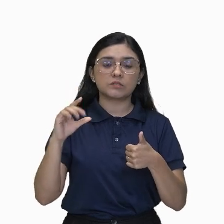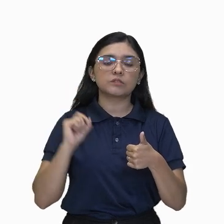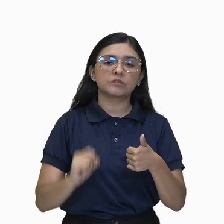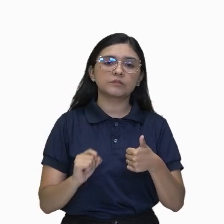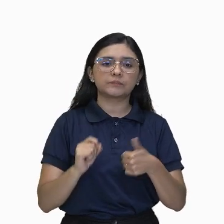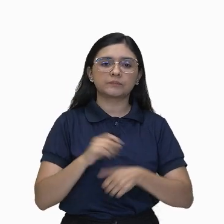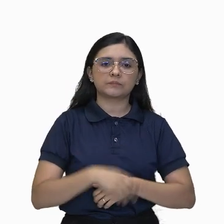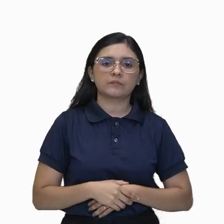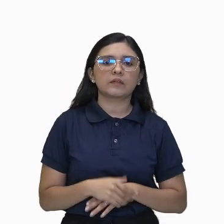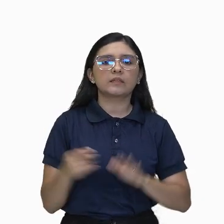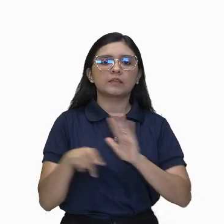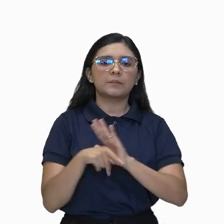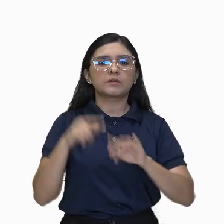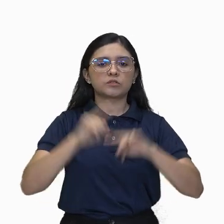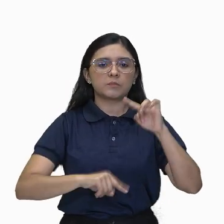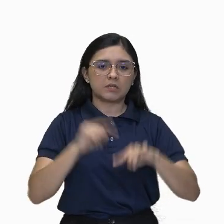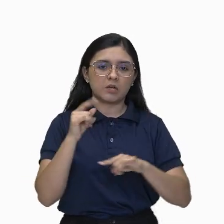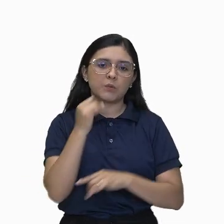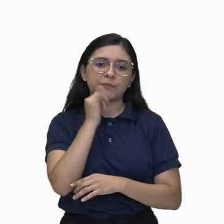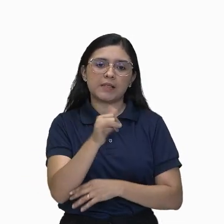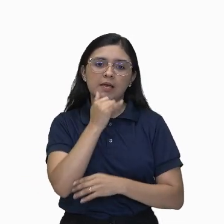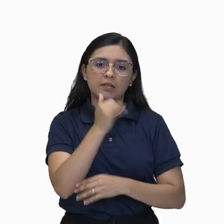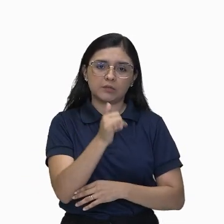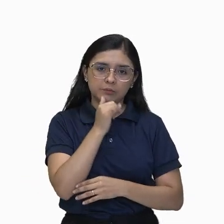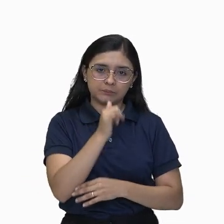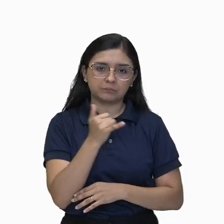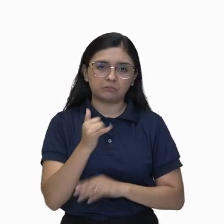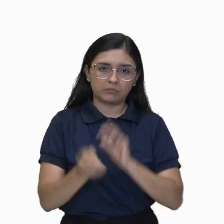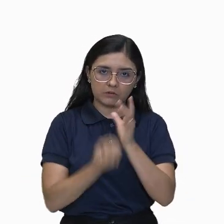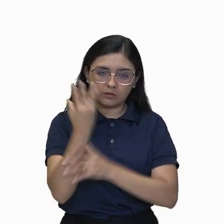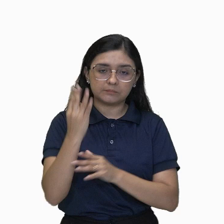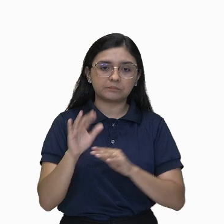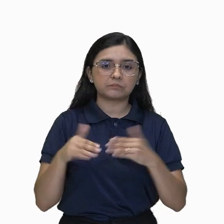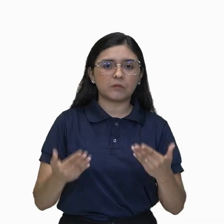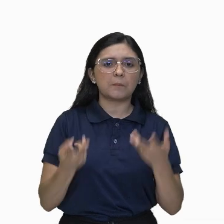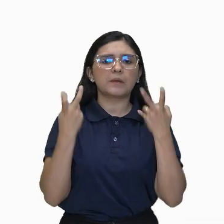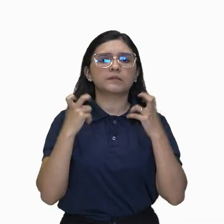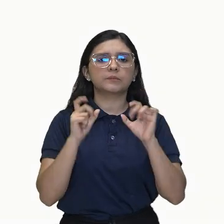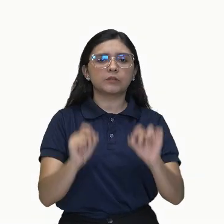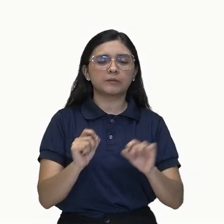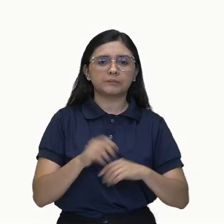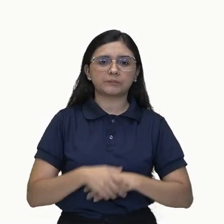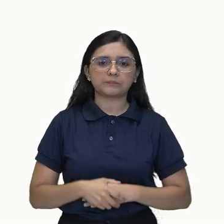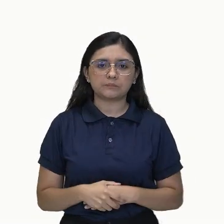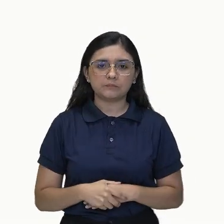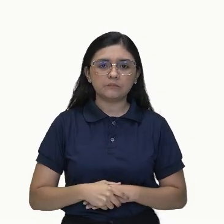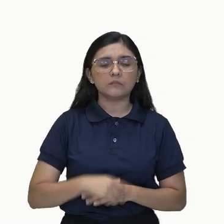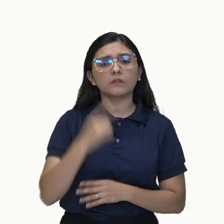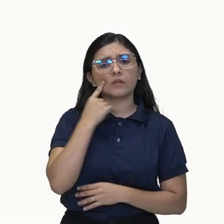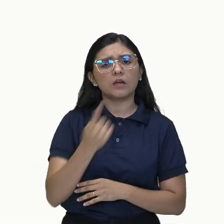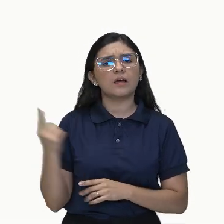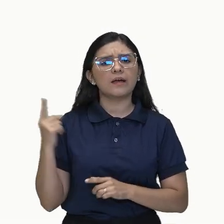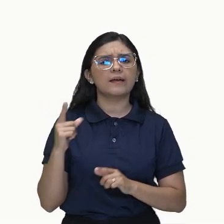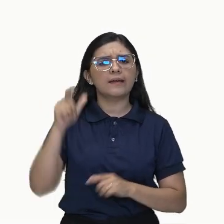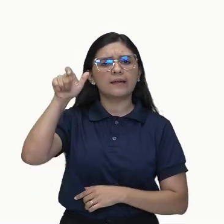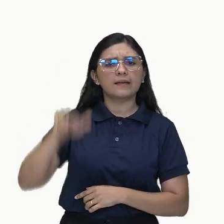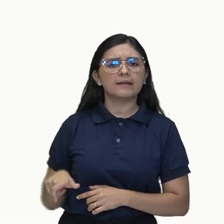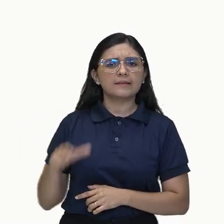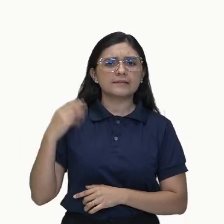seus dispositivos elétricos. Vejam aí que, nesse caso, esses